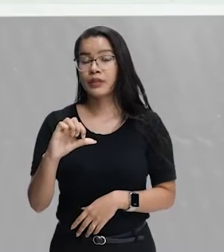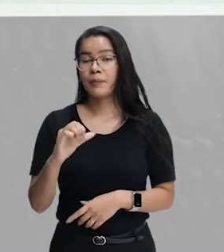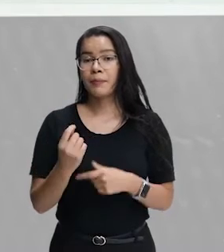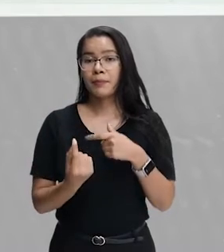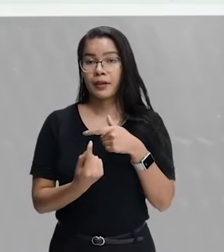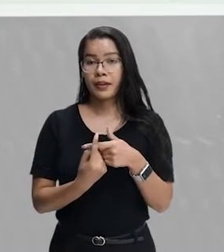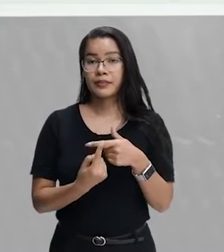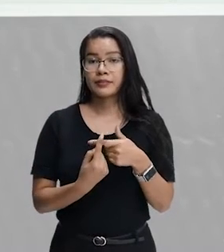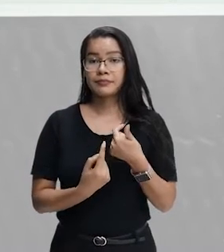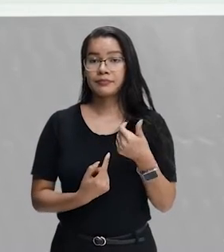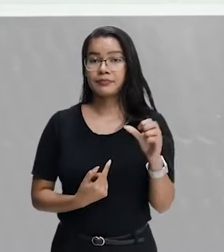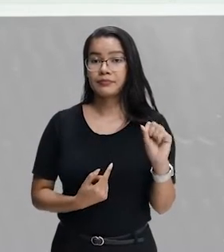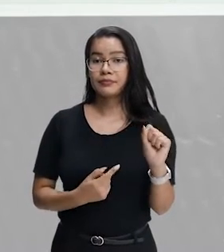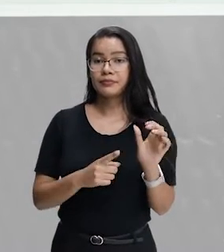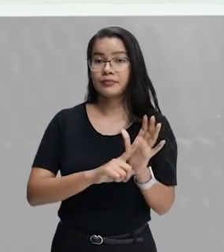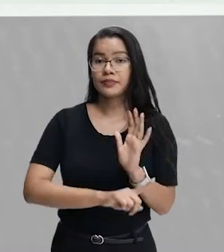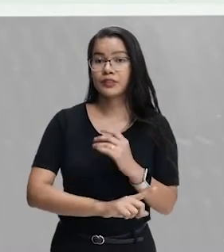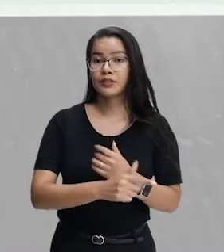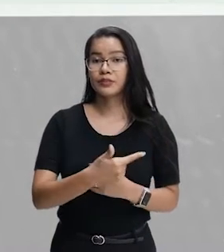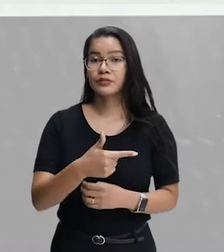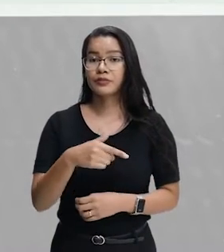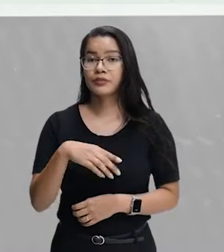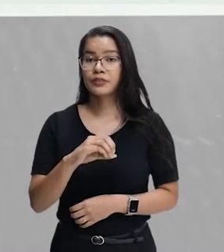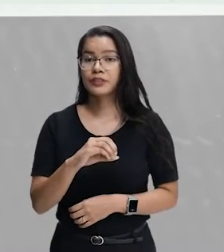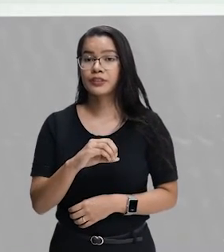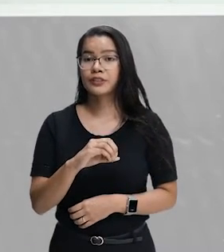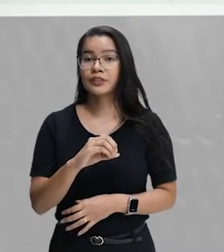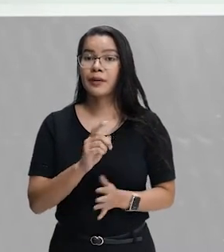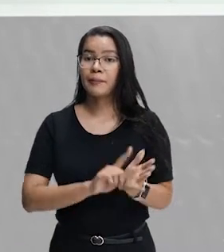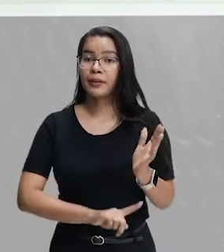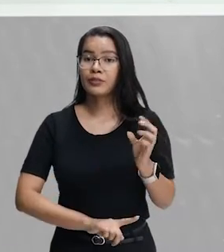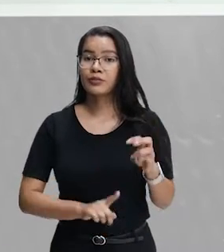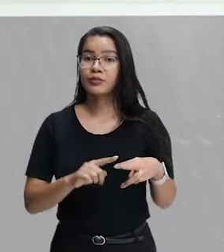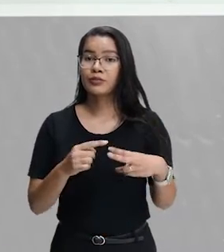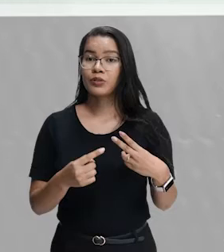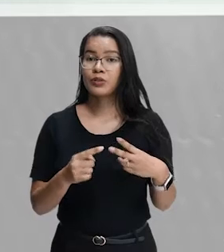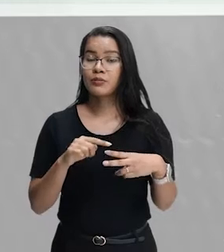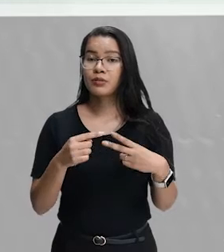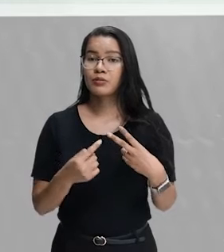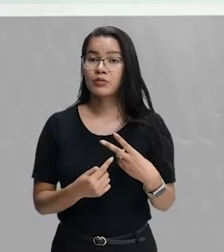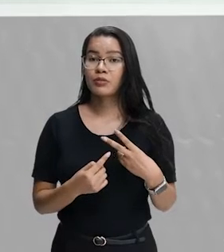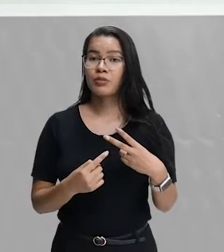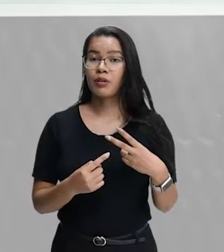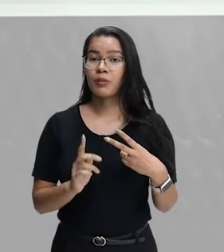Mais 18 menos 20 vai dar menos 2. Menos 2 ao quadrado dá 4.